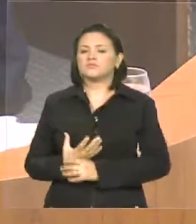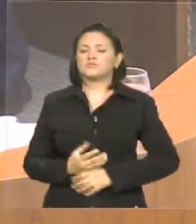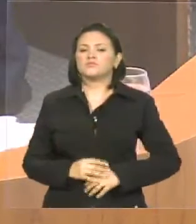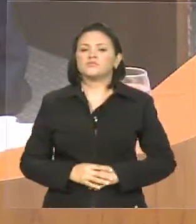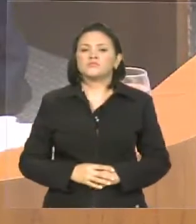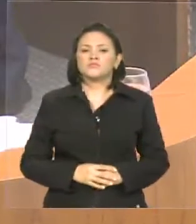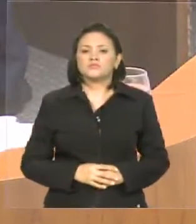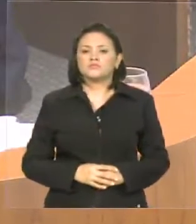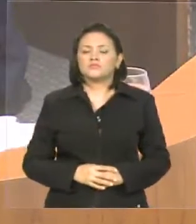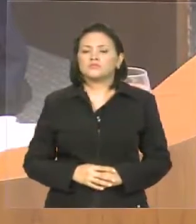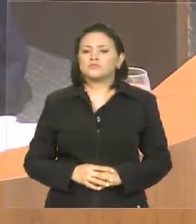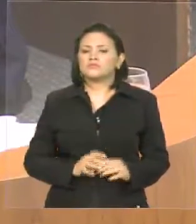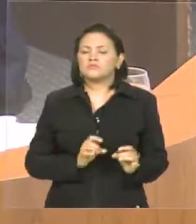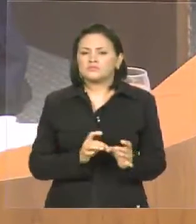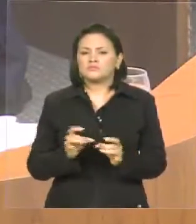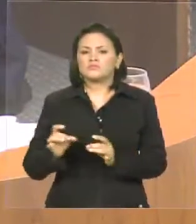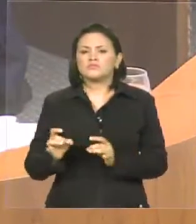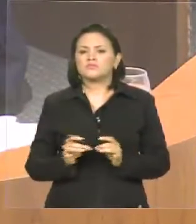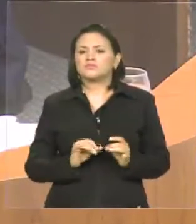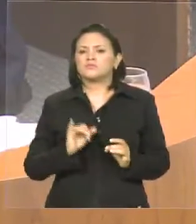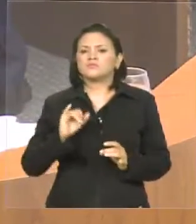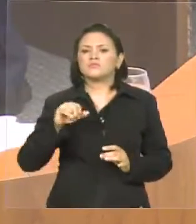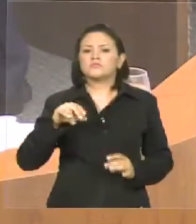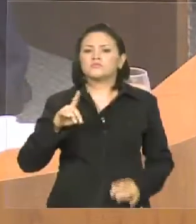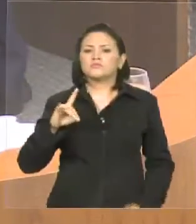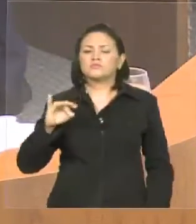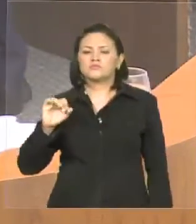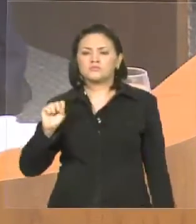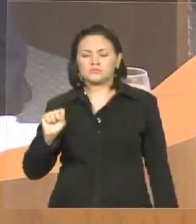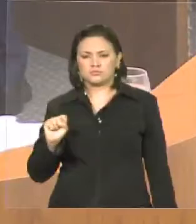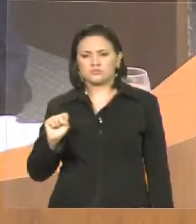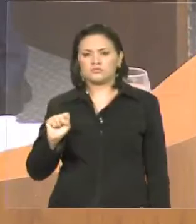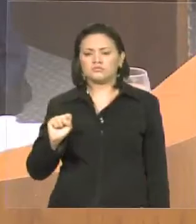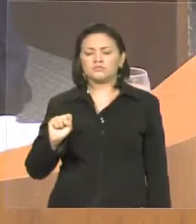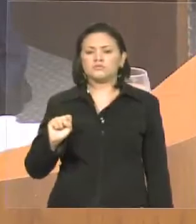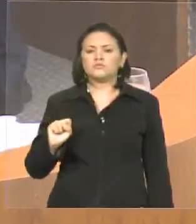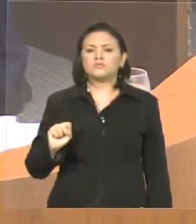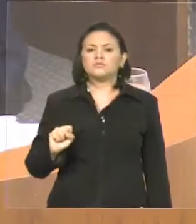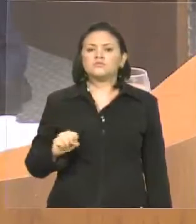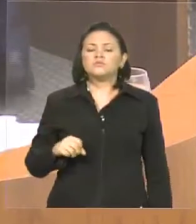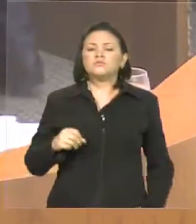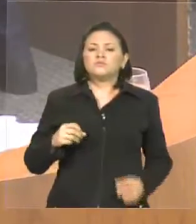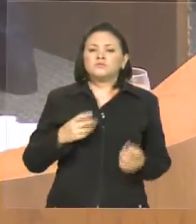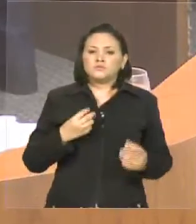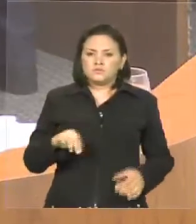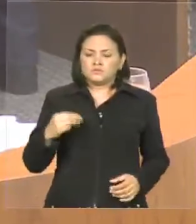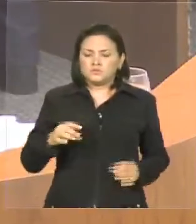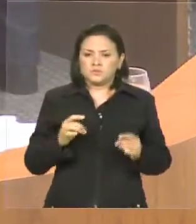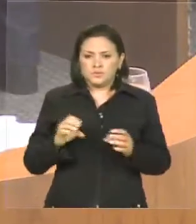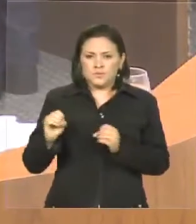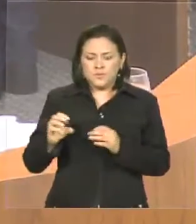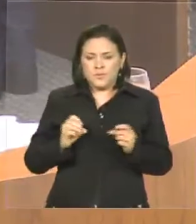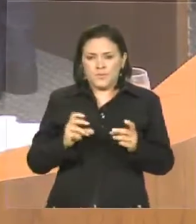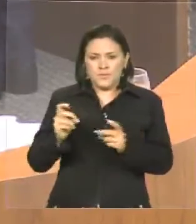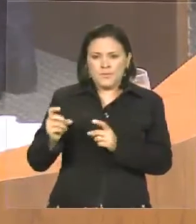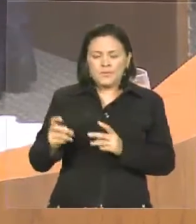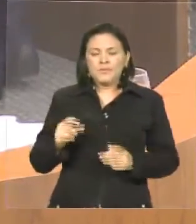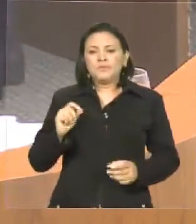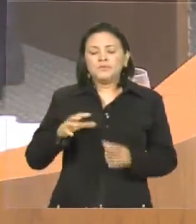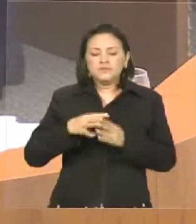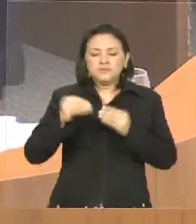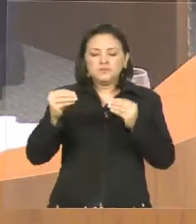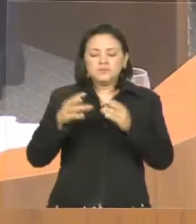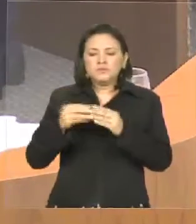Índias, e o Maranhão exportava diretamente para Portugal algodão, e foi considerada por vários historiadores